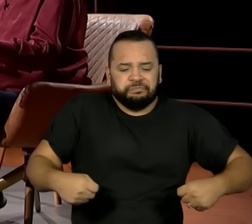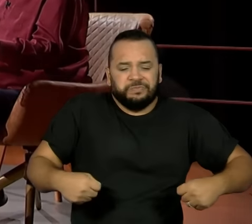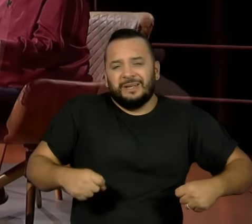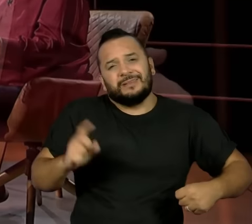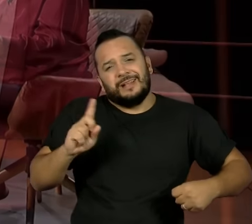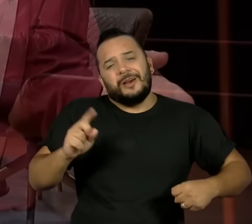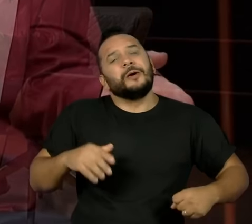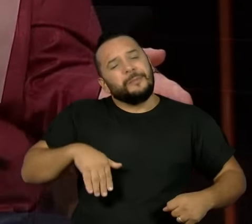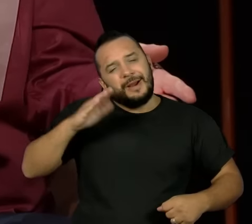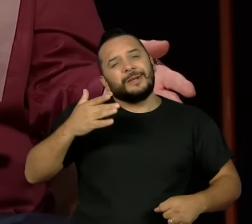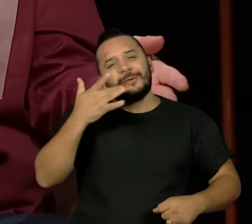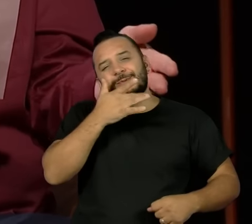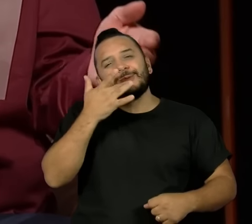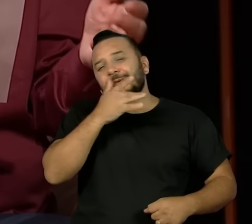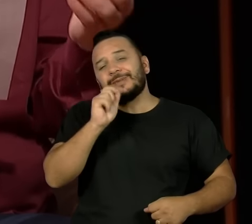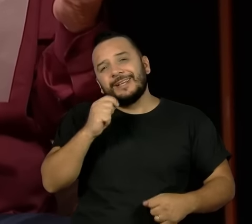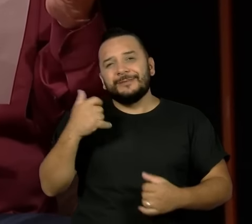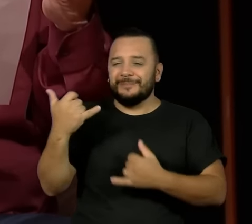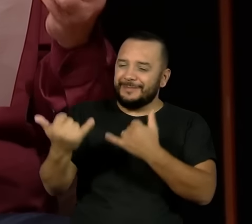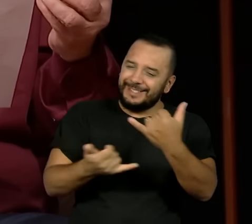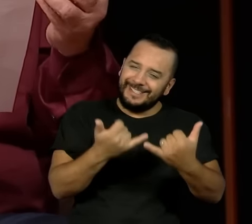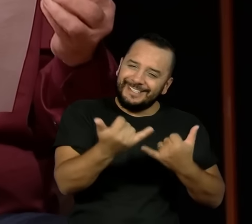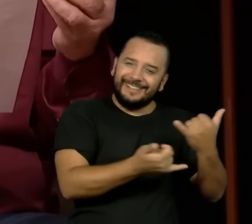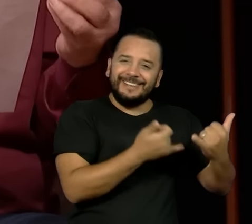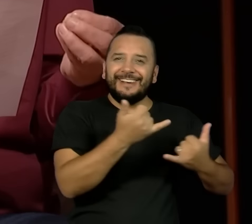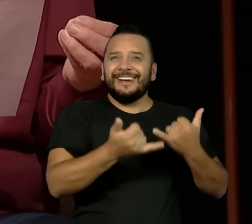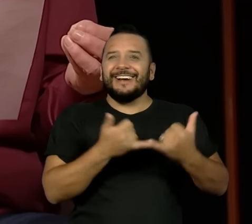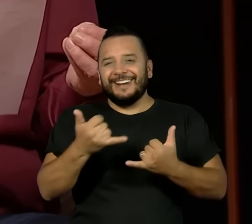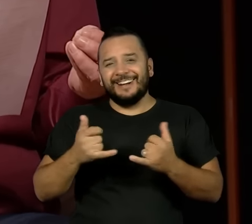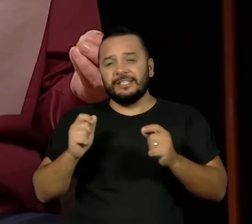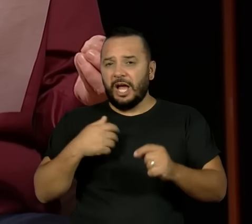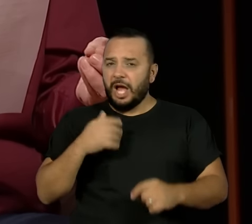gostoso brincar? Para que fazer cara tão